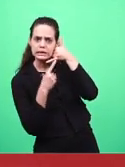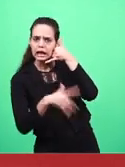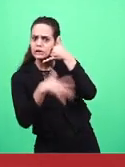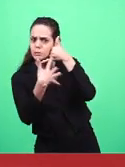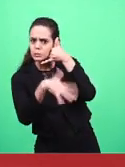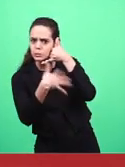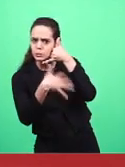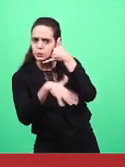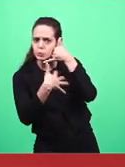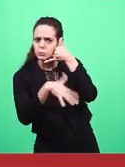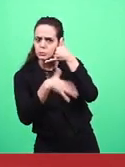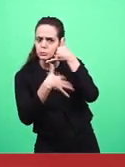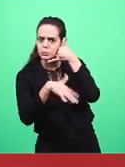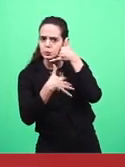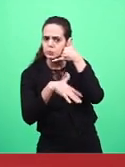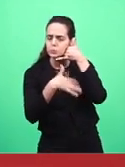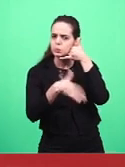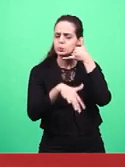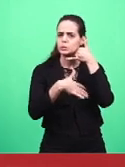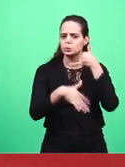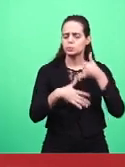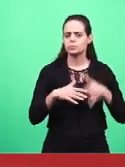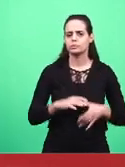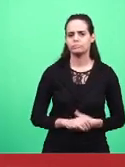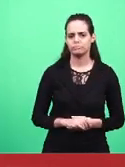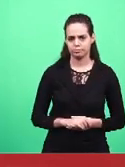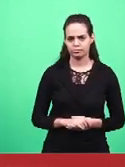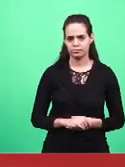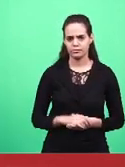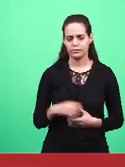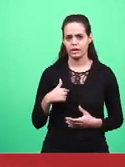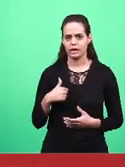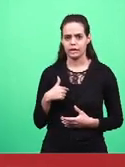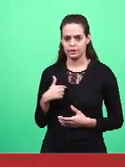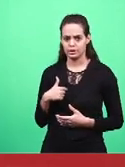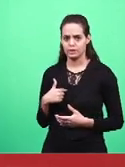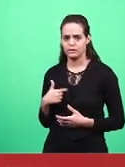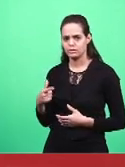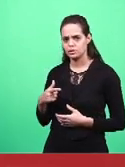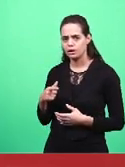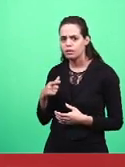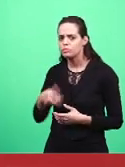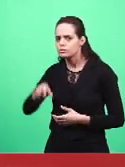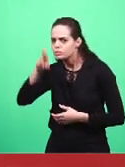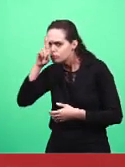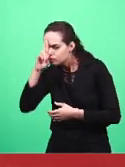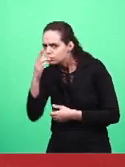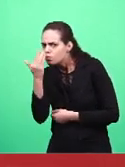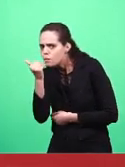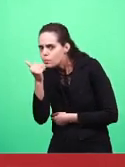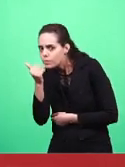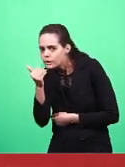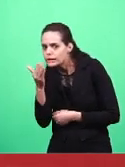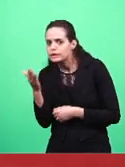fomos recebidos com um espolcar de um foguete lá em cima. Houve uma intervenção,